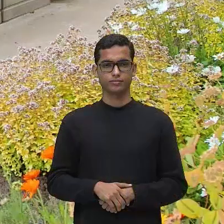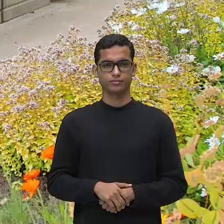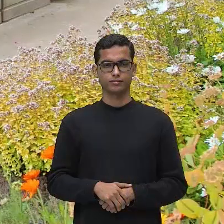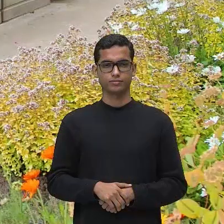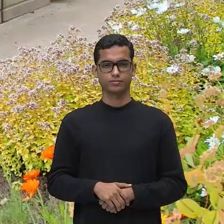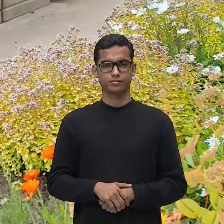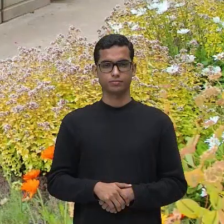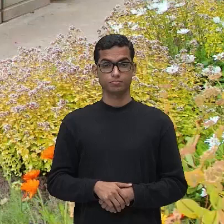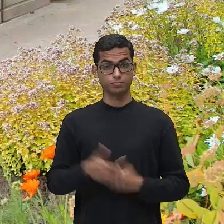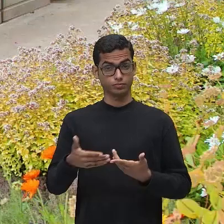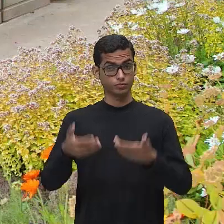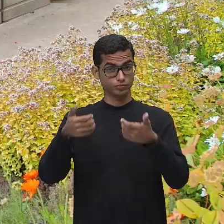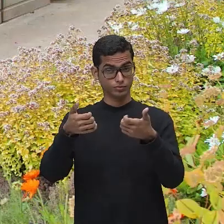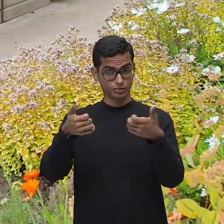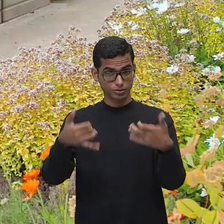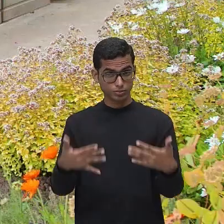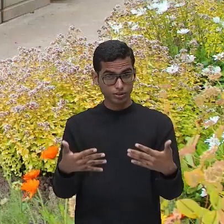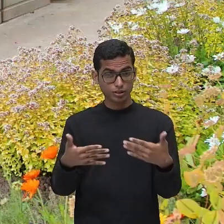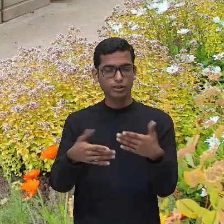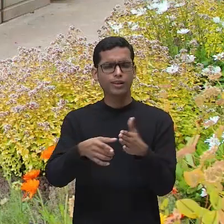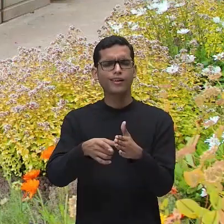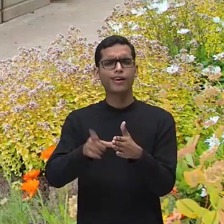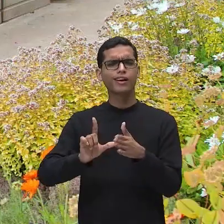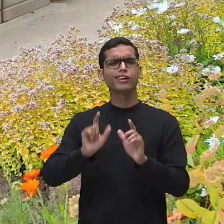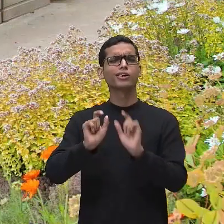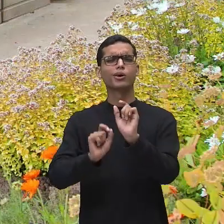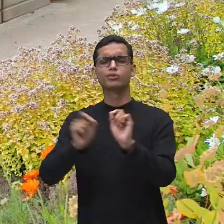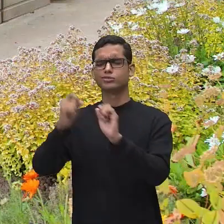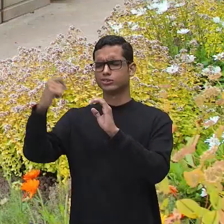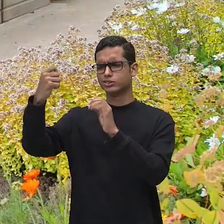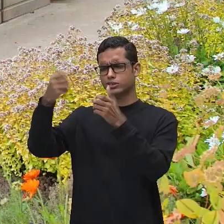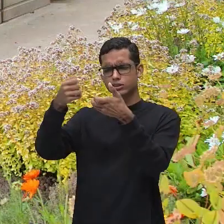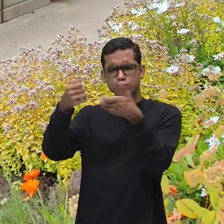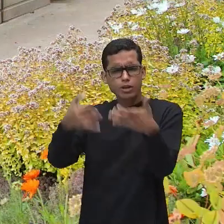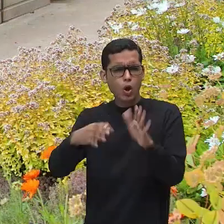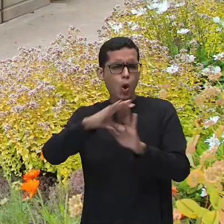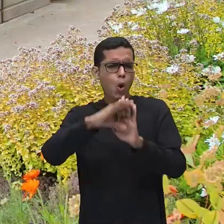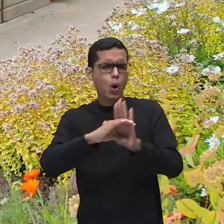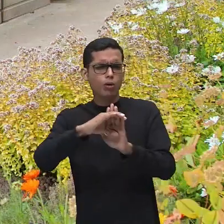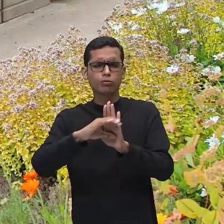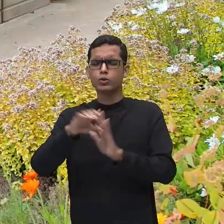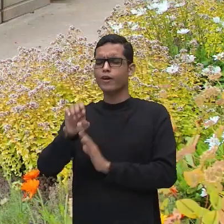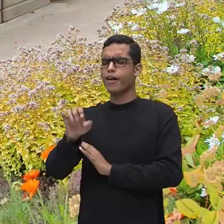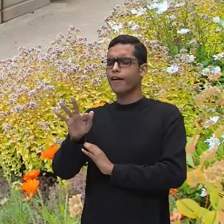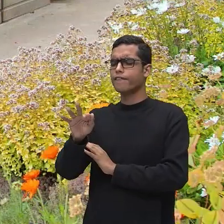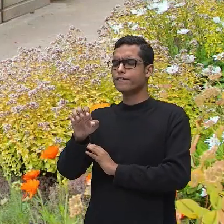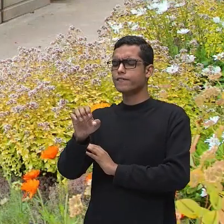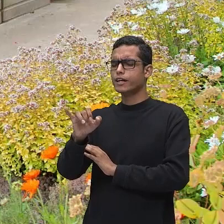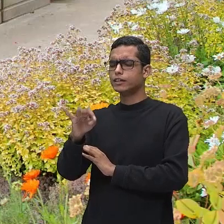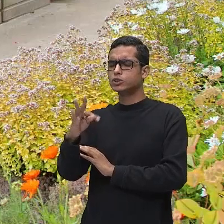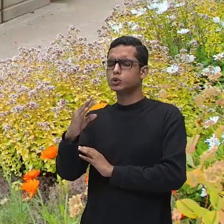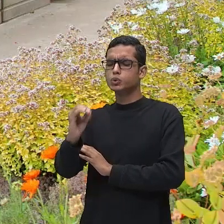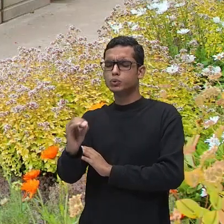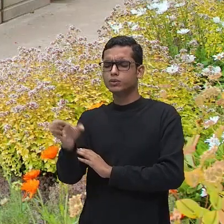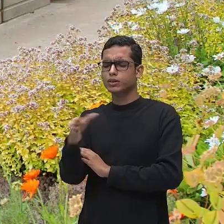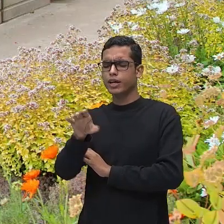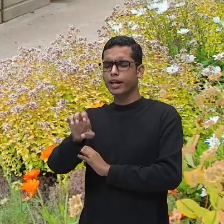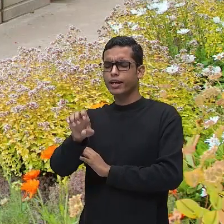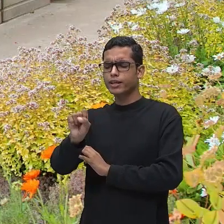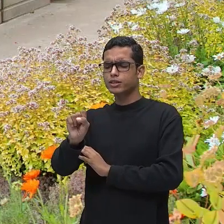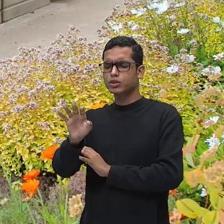Antes da gente falar o que é efeito estufa, suas consequências e sua